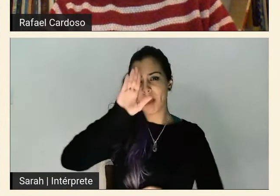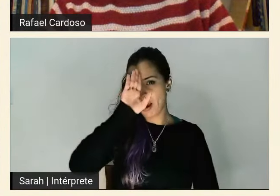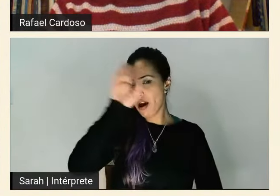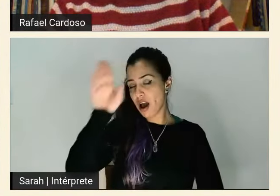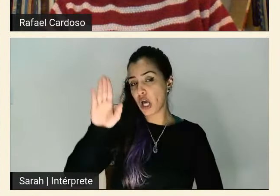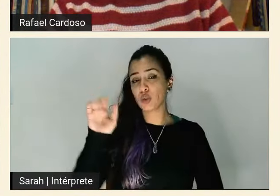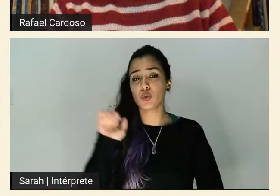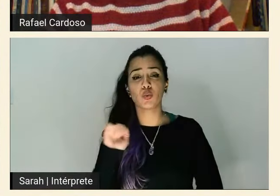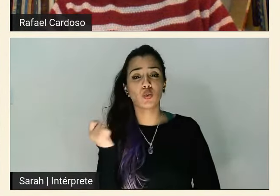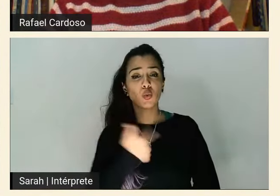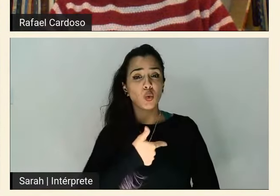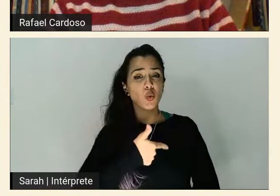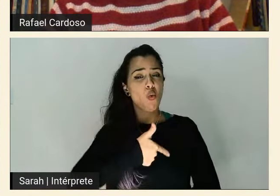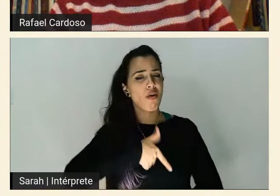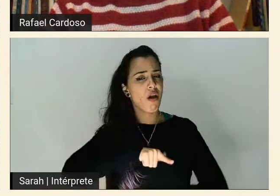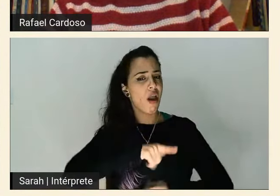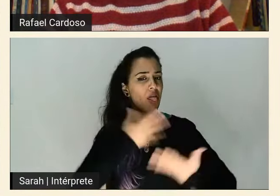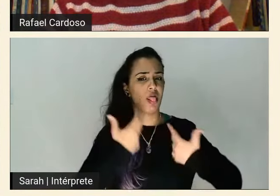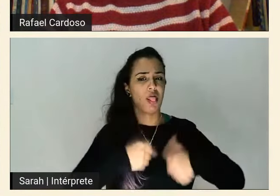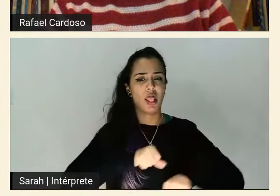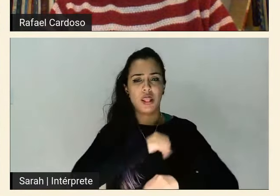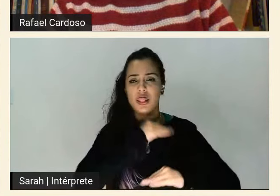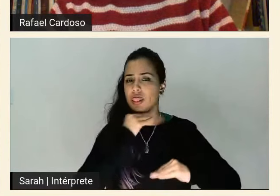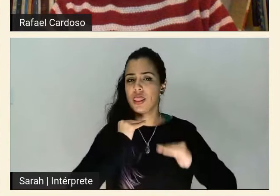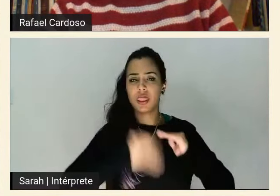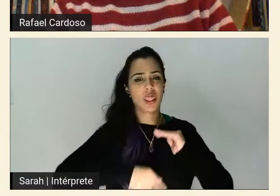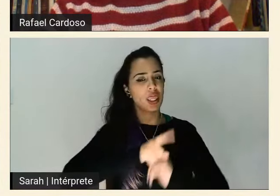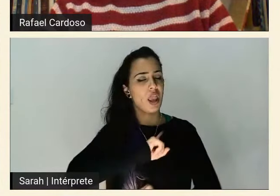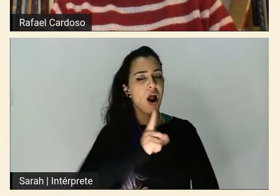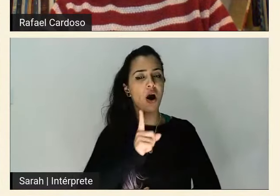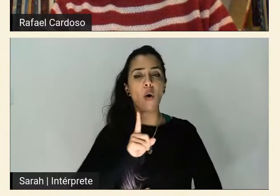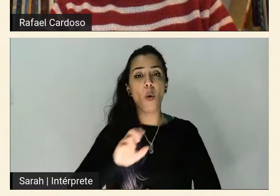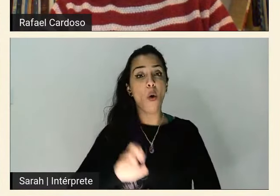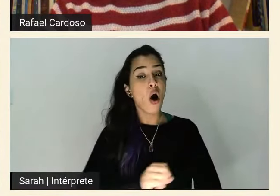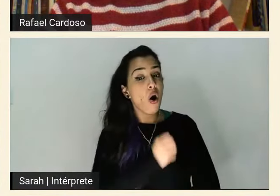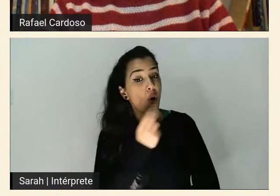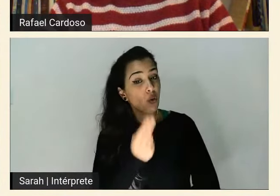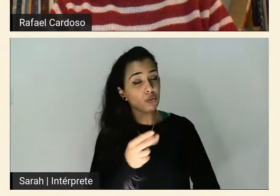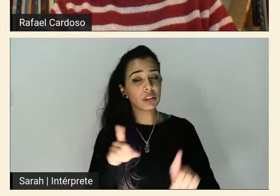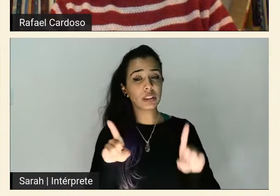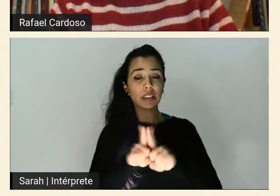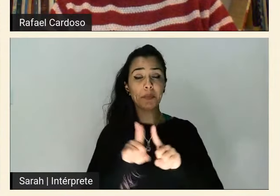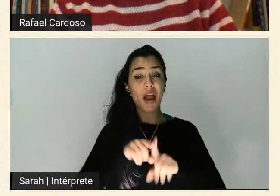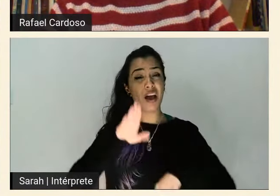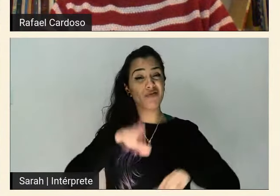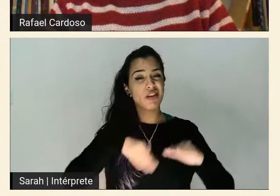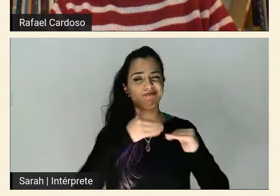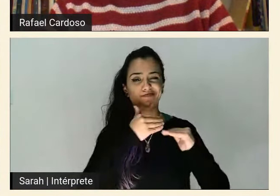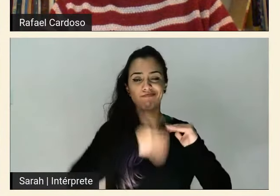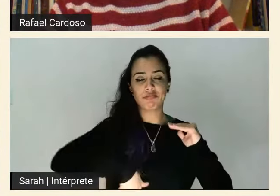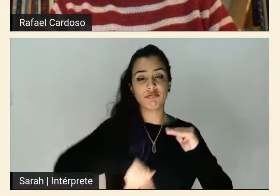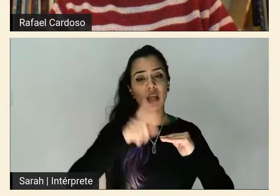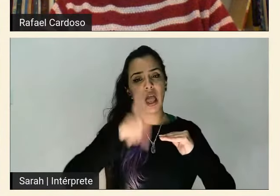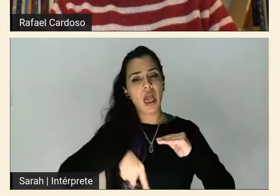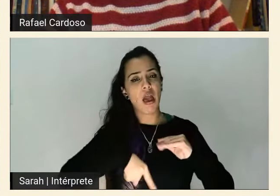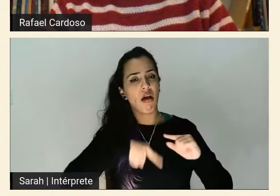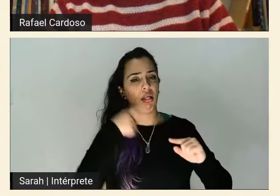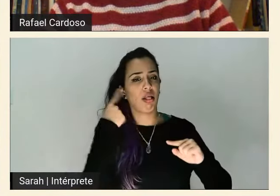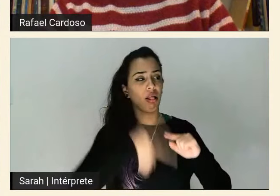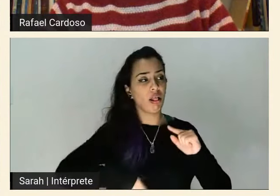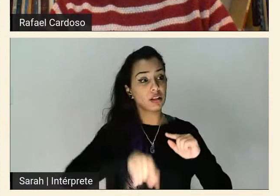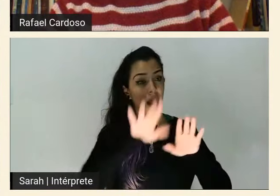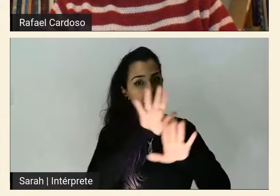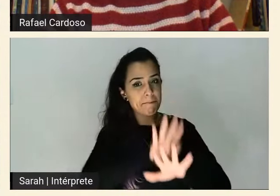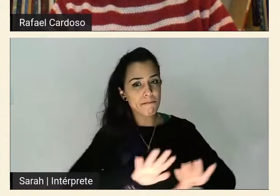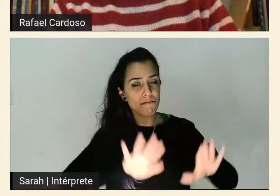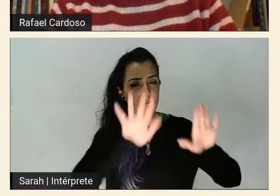de negação ou de um outro lado, essa negação é a negação dessa imagem, né, como se